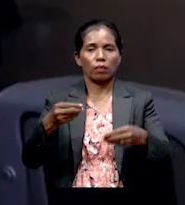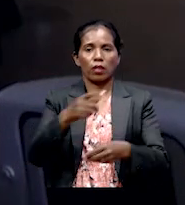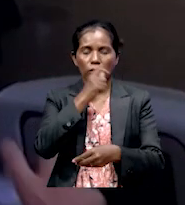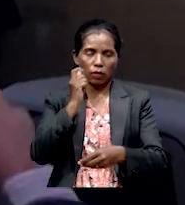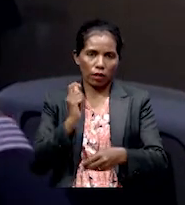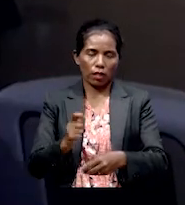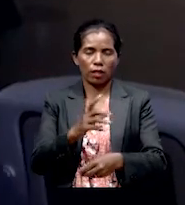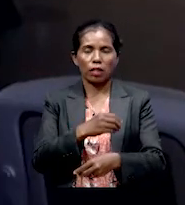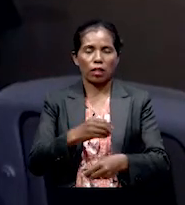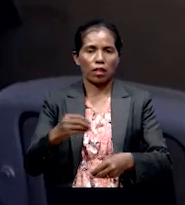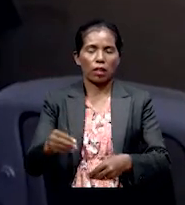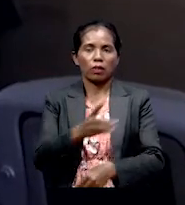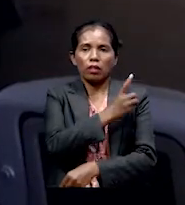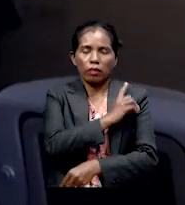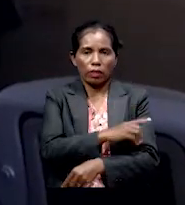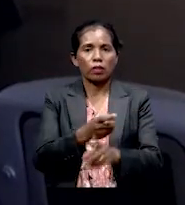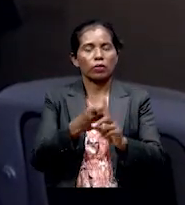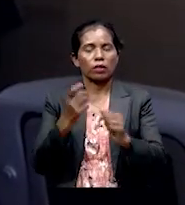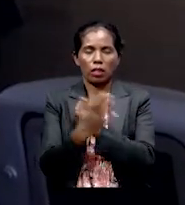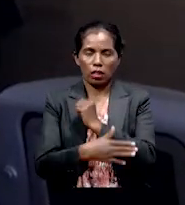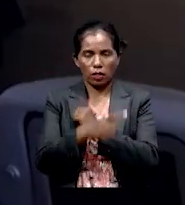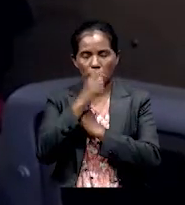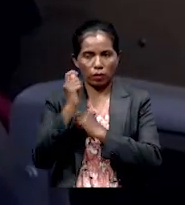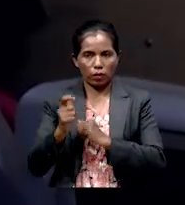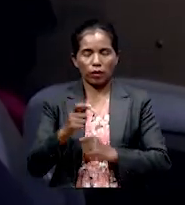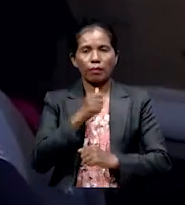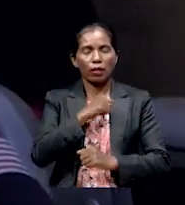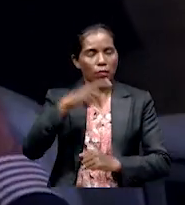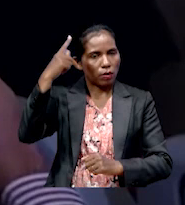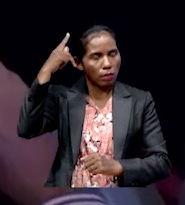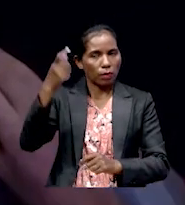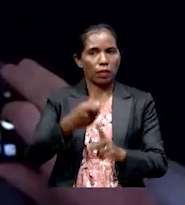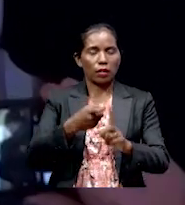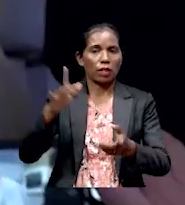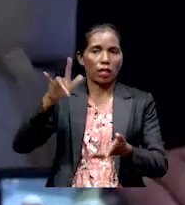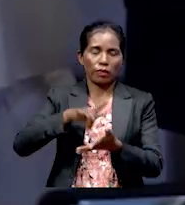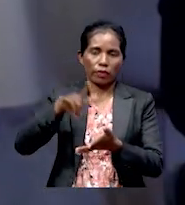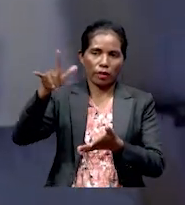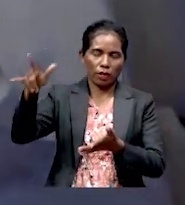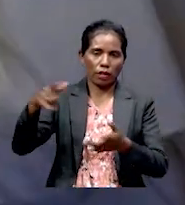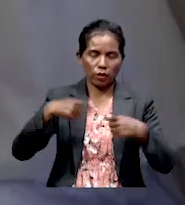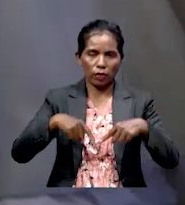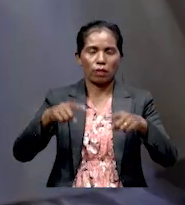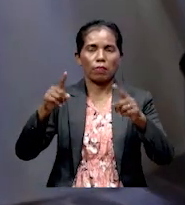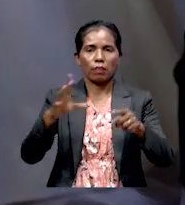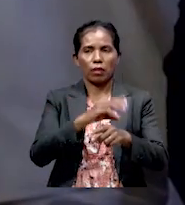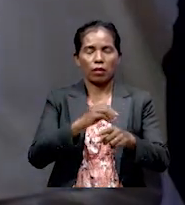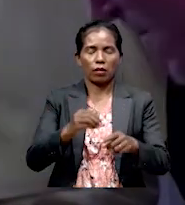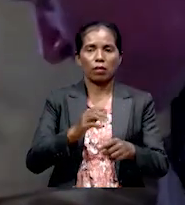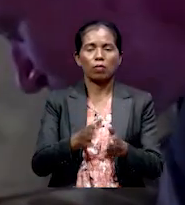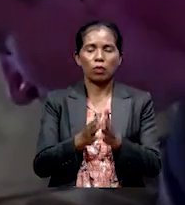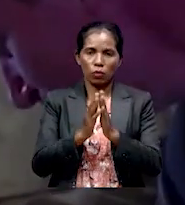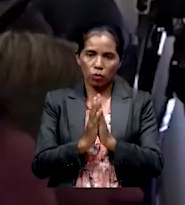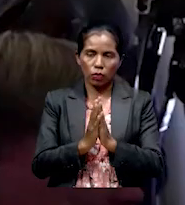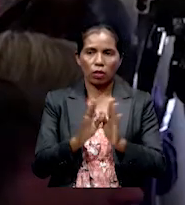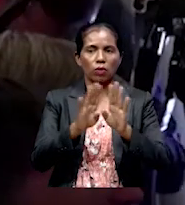agressão russa e Rússia. Para o jornalista Papa Javion Laran, a tu fila russa e viaja em Lorontolo, Rússia e Cazaquistão, Papa Russo Kuif, a